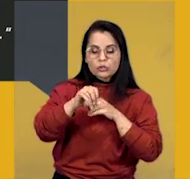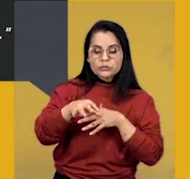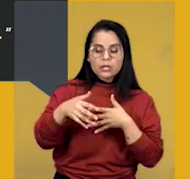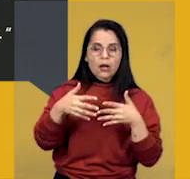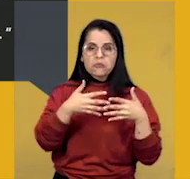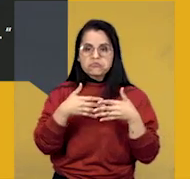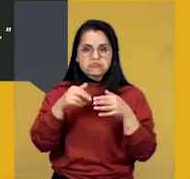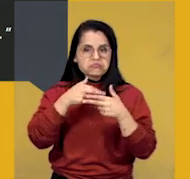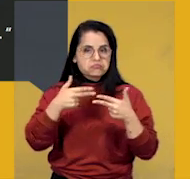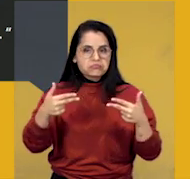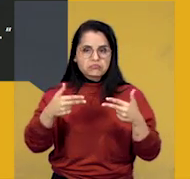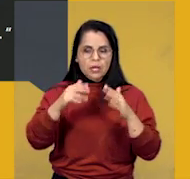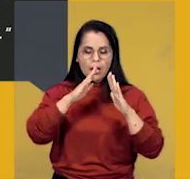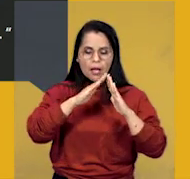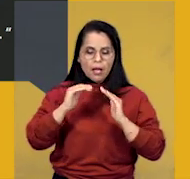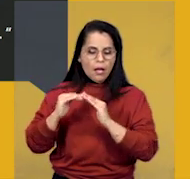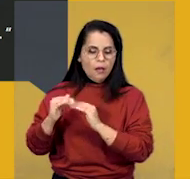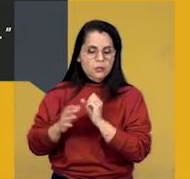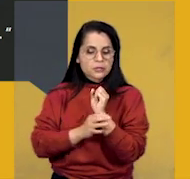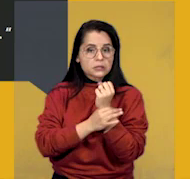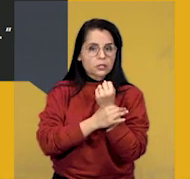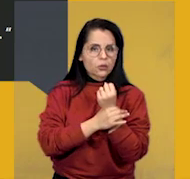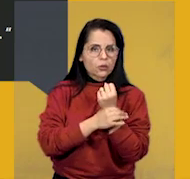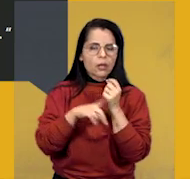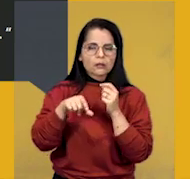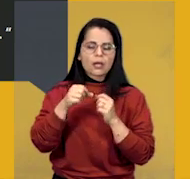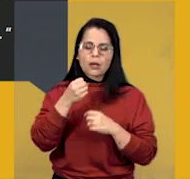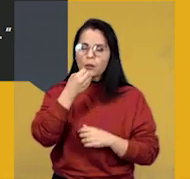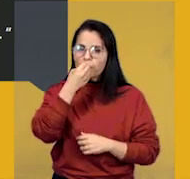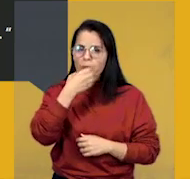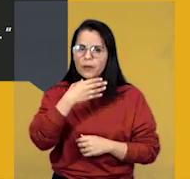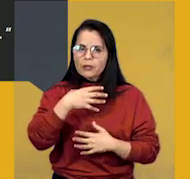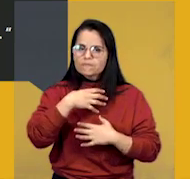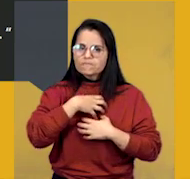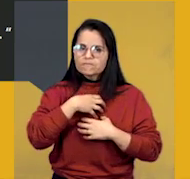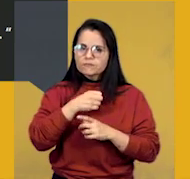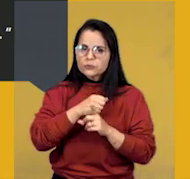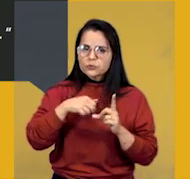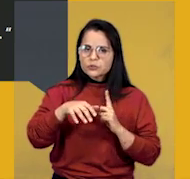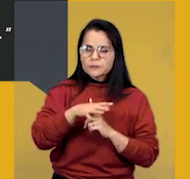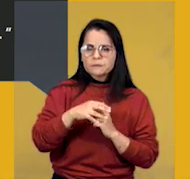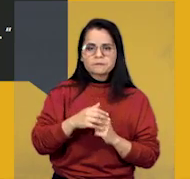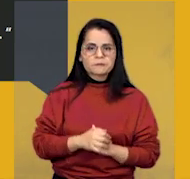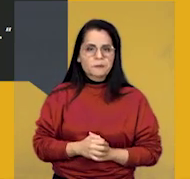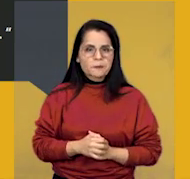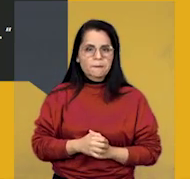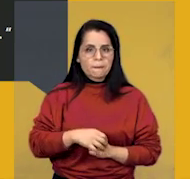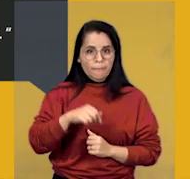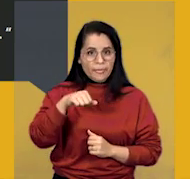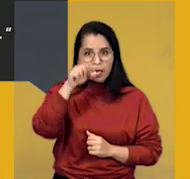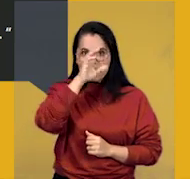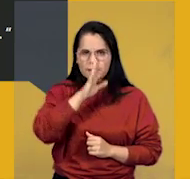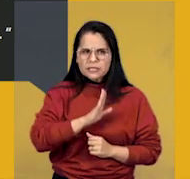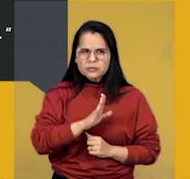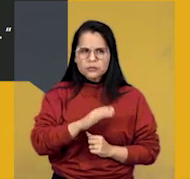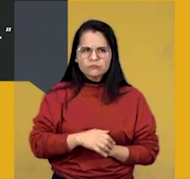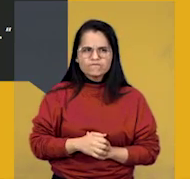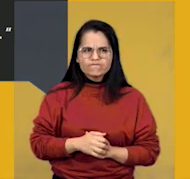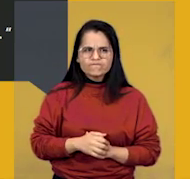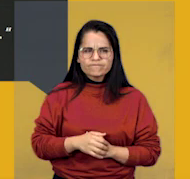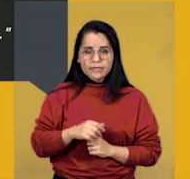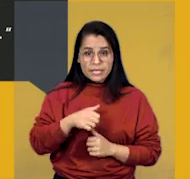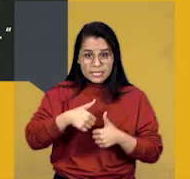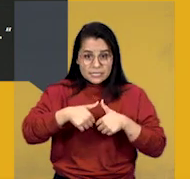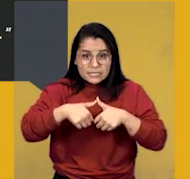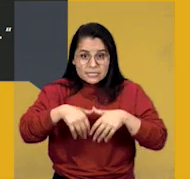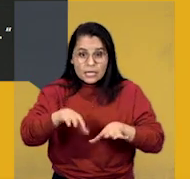transporte, segurança, moradia, enfim, é o bem-estar social. Estamos no Brasil, ele pontua,